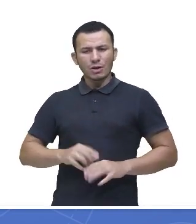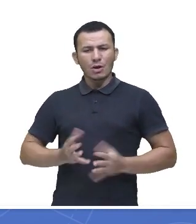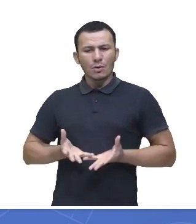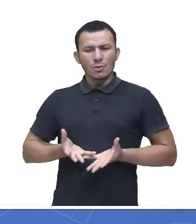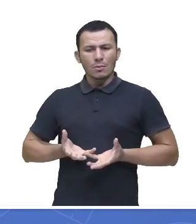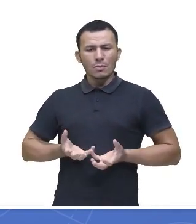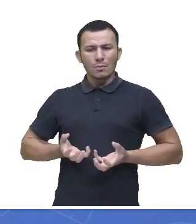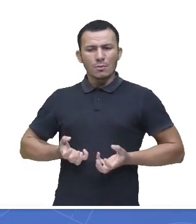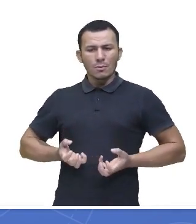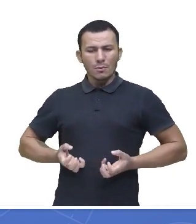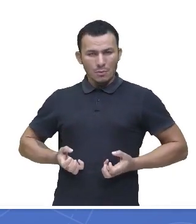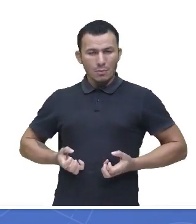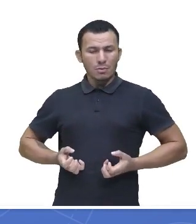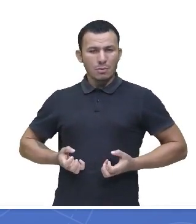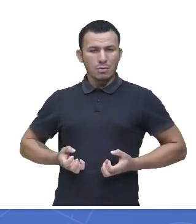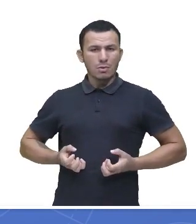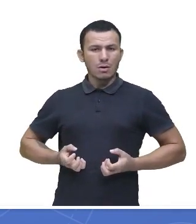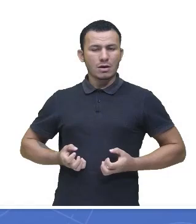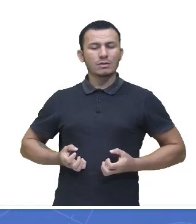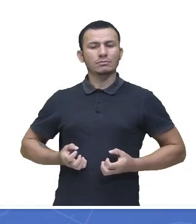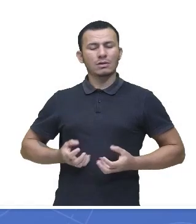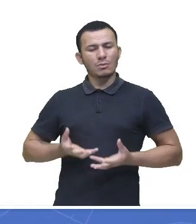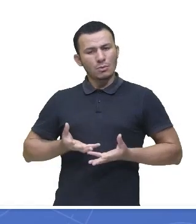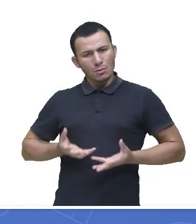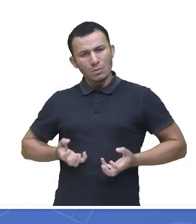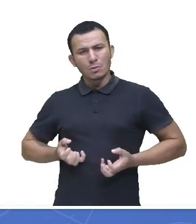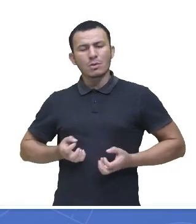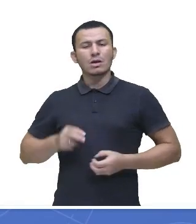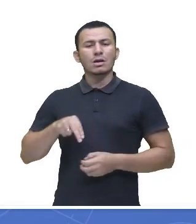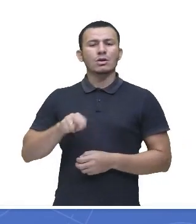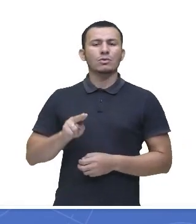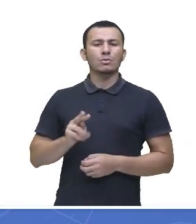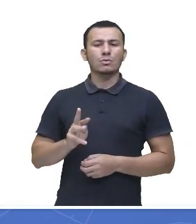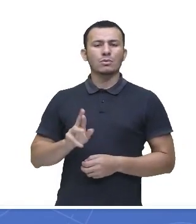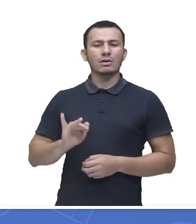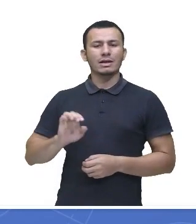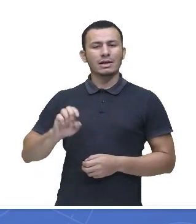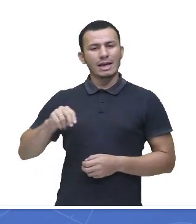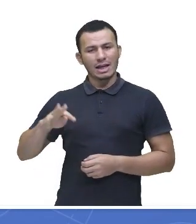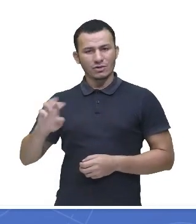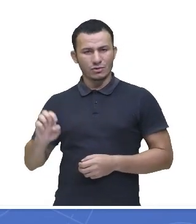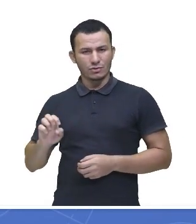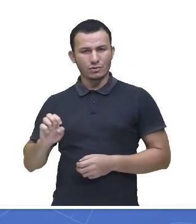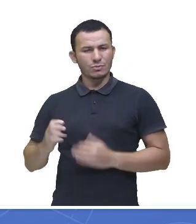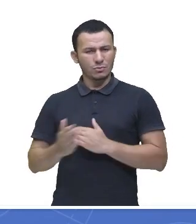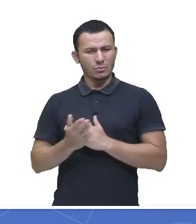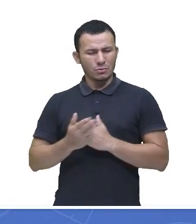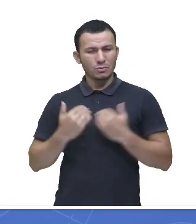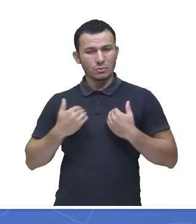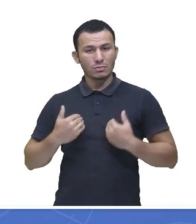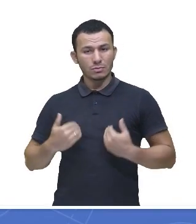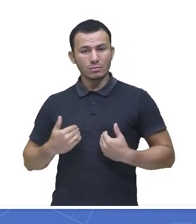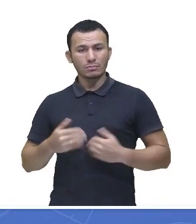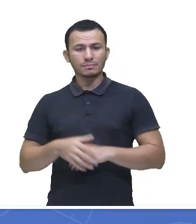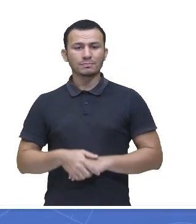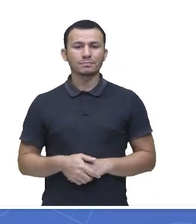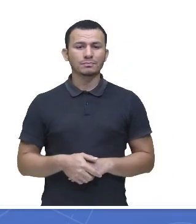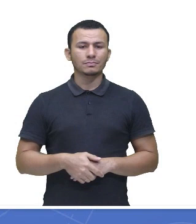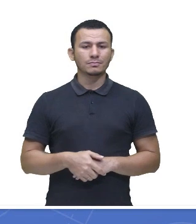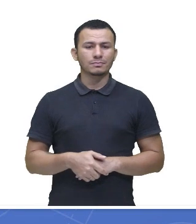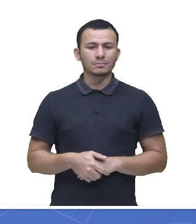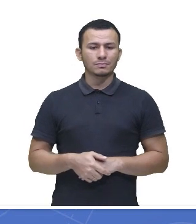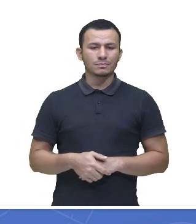esses nutrientes. É o ponto máximo, vamos dizer assim, da digestão. Vamos voltar aqui ainda? Olha, a mucosa